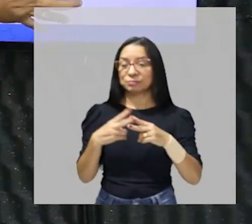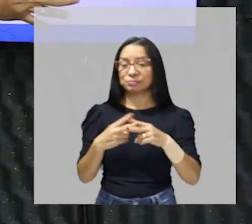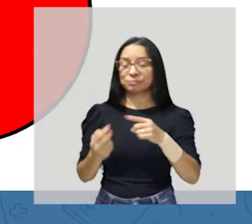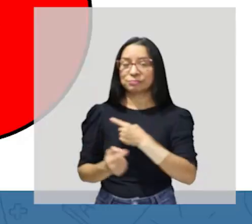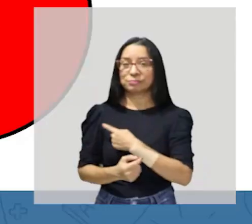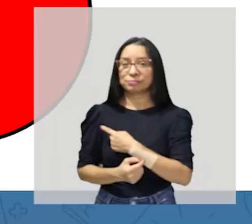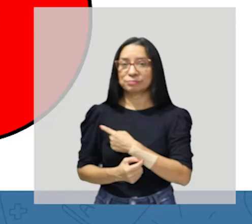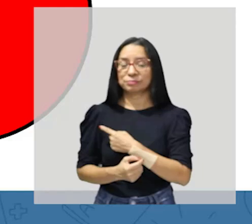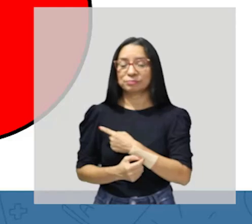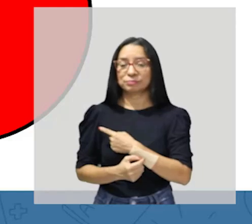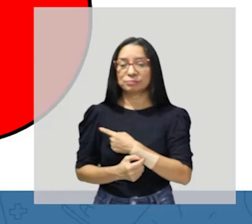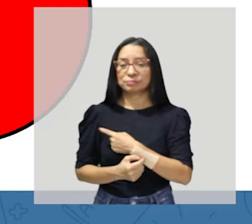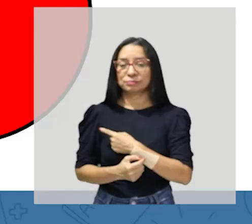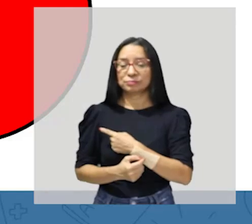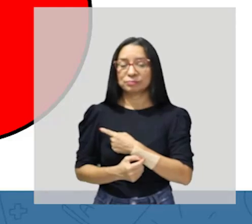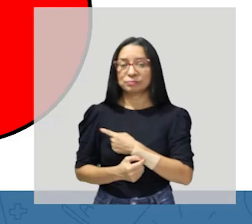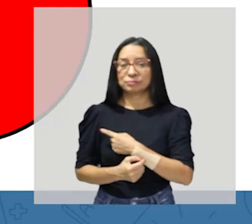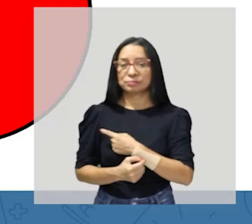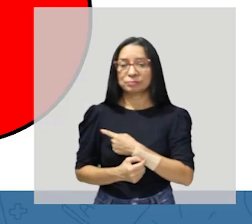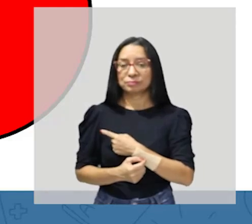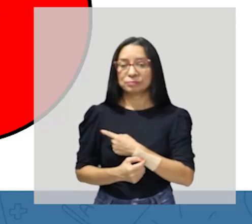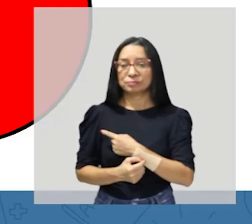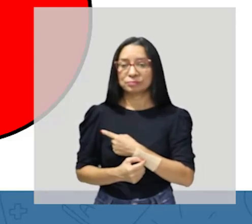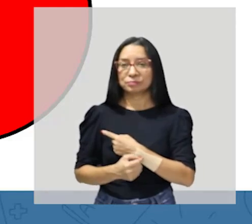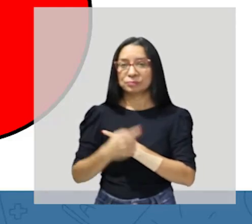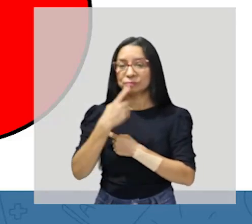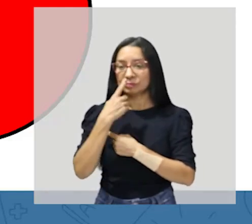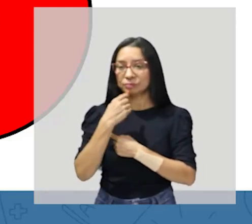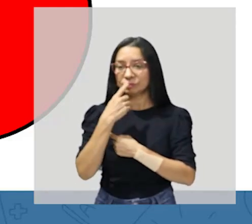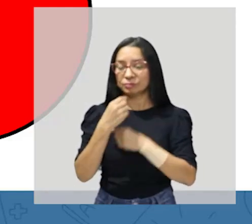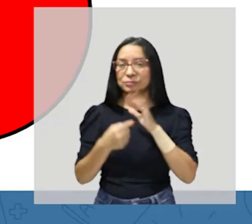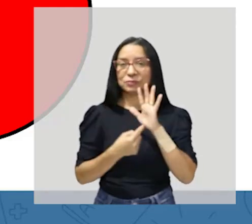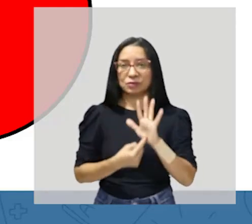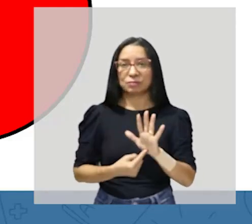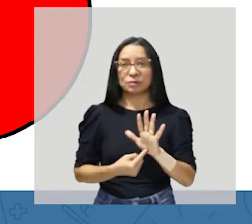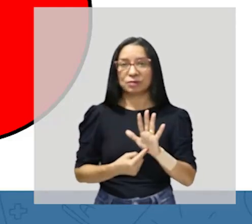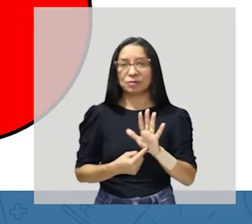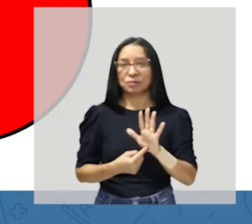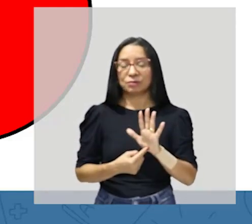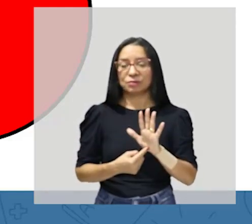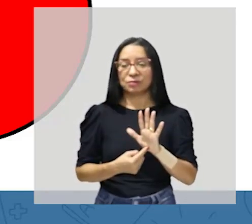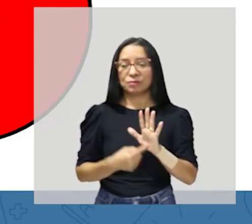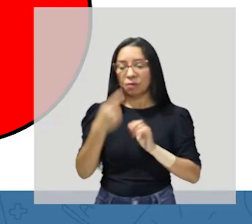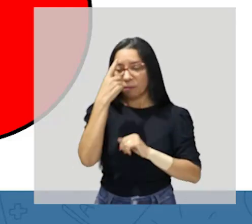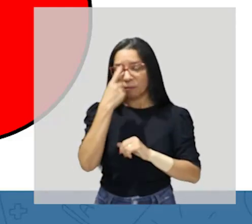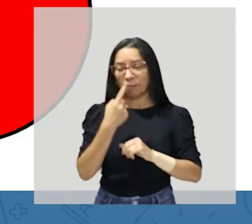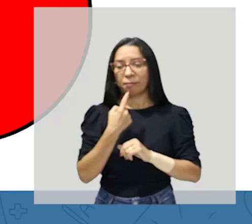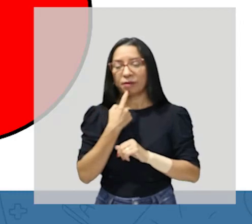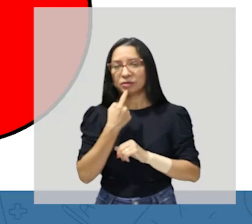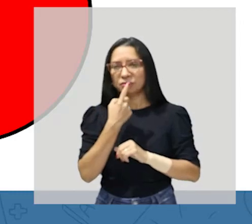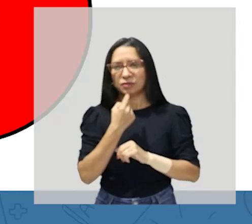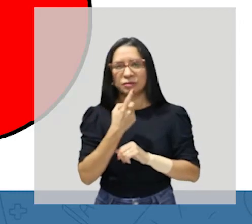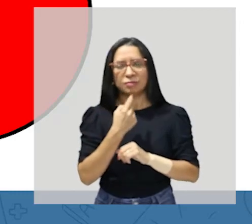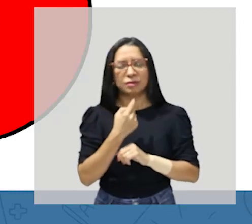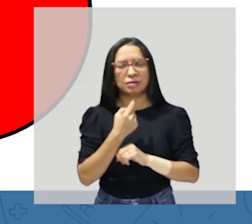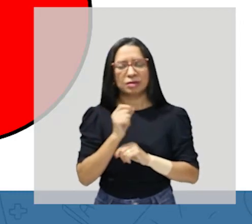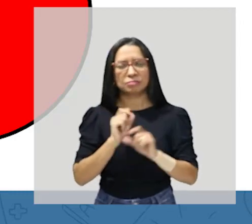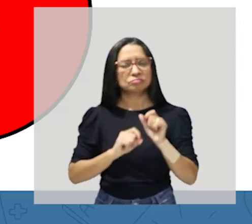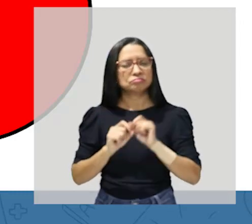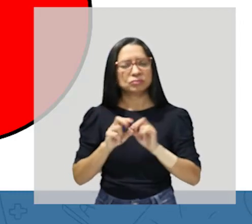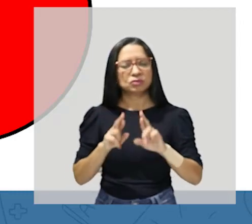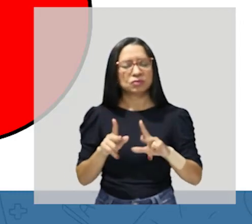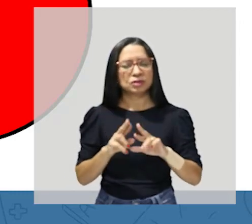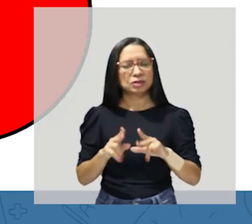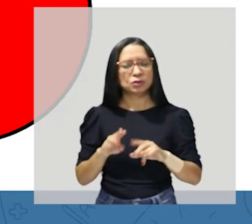Diferencia-se de briga. Coloquei aqui de vermelho, briga. É totalmente diferente. Pô, só então o que seria a